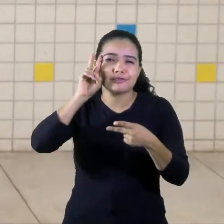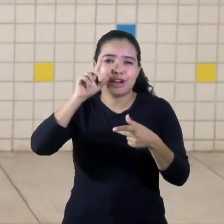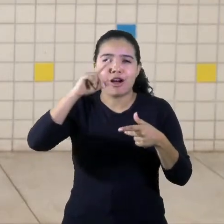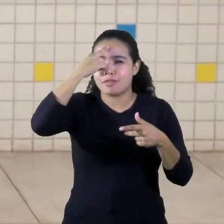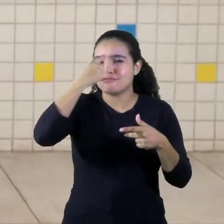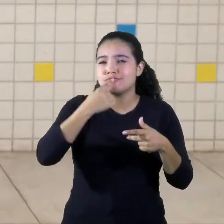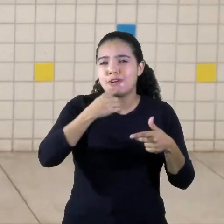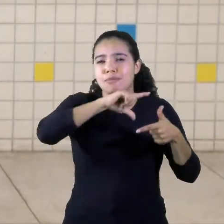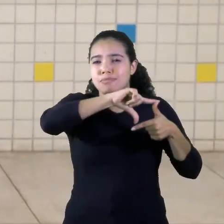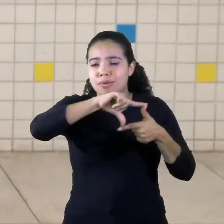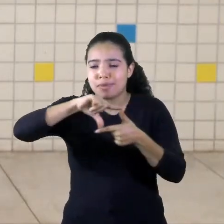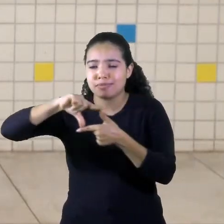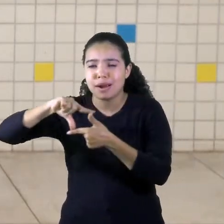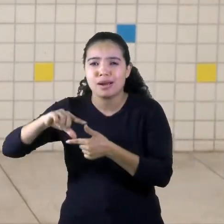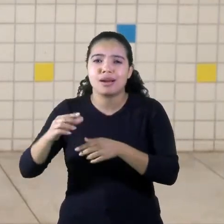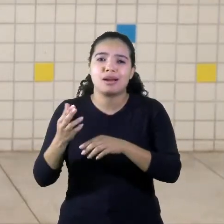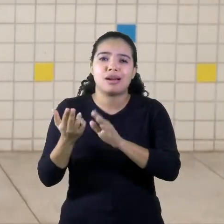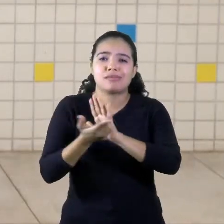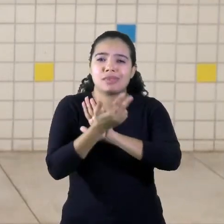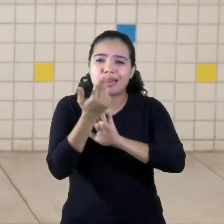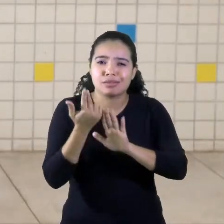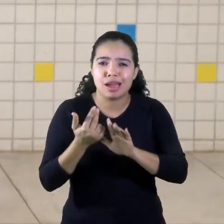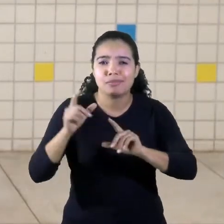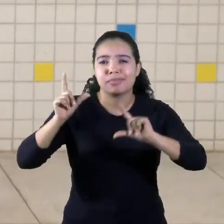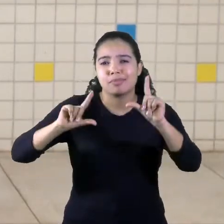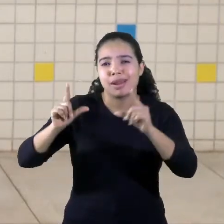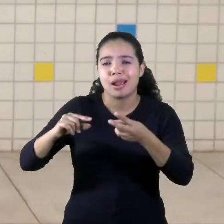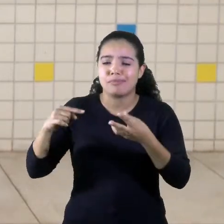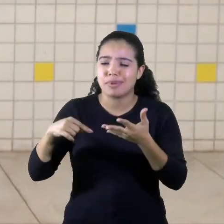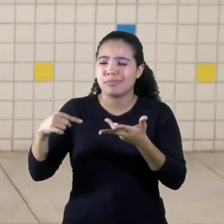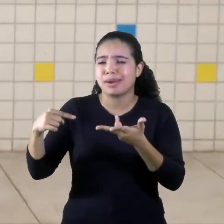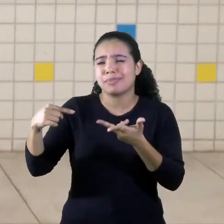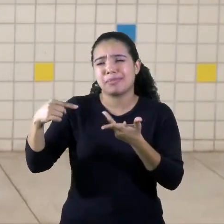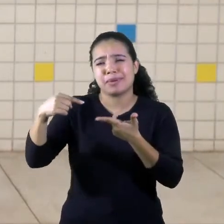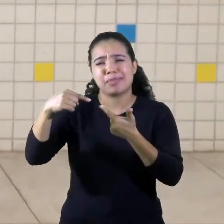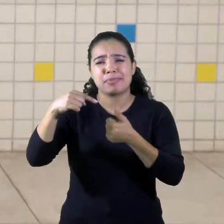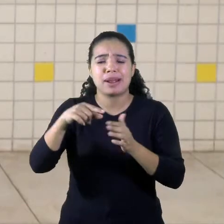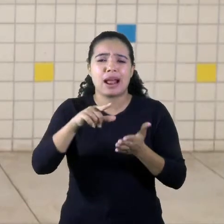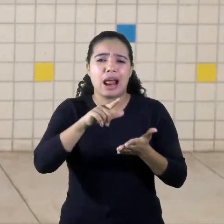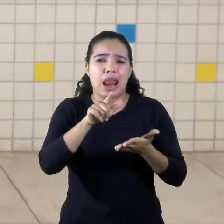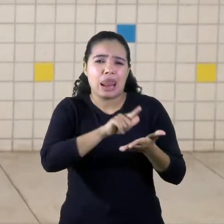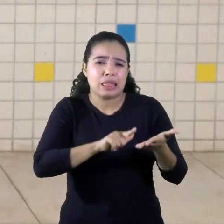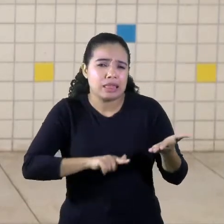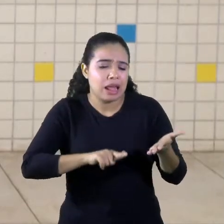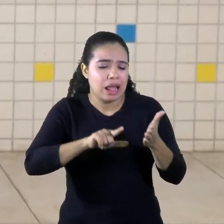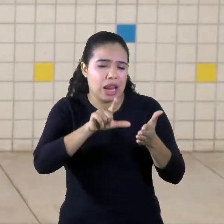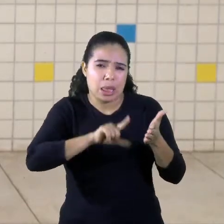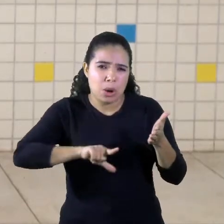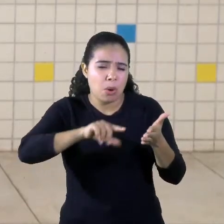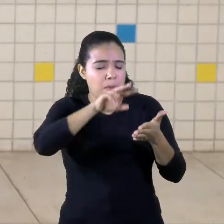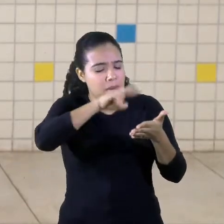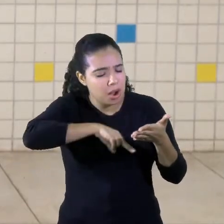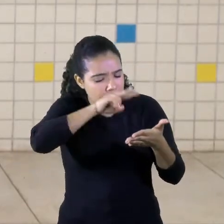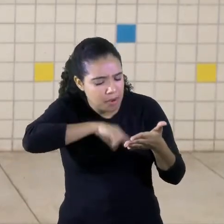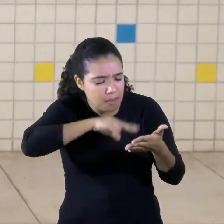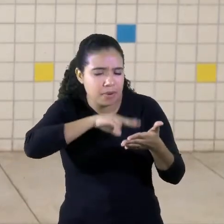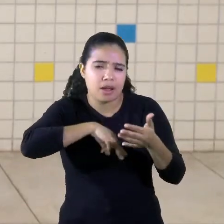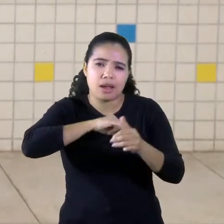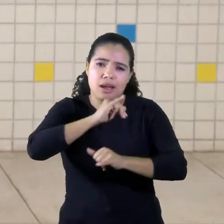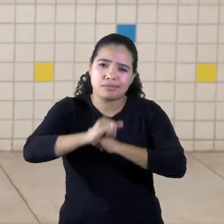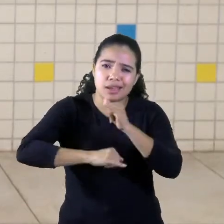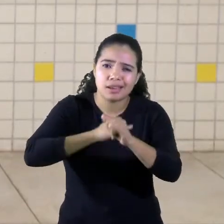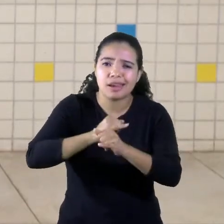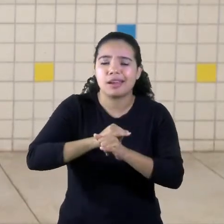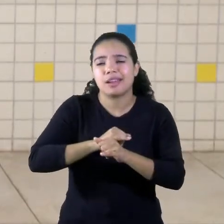quadrinhos, desenhos, você vai encontrar muito material em literatura impressa, na internet, você vai encontrar